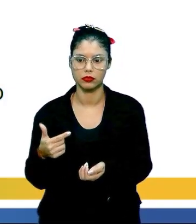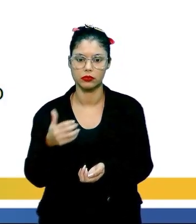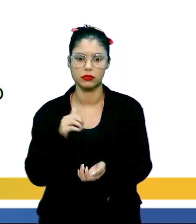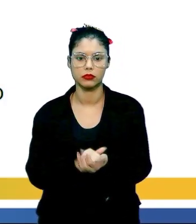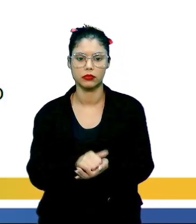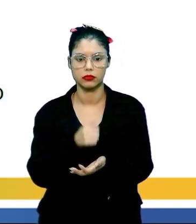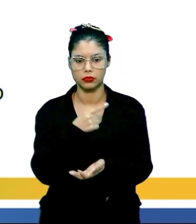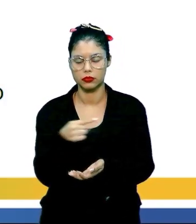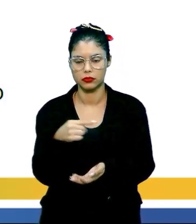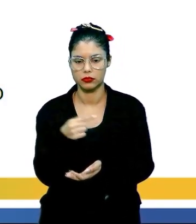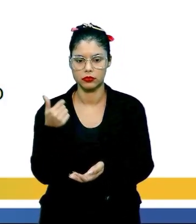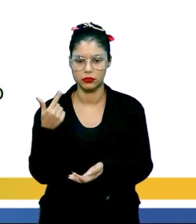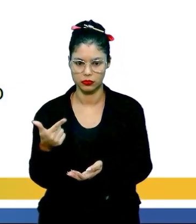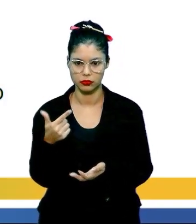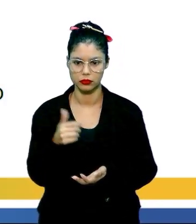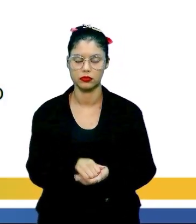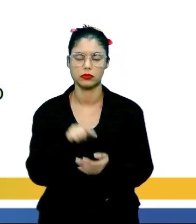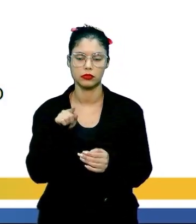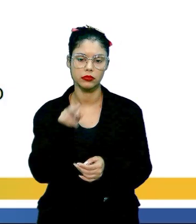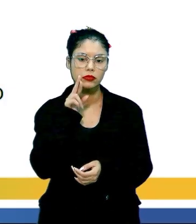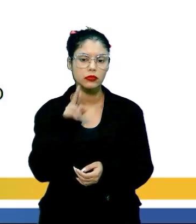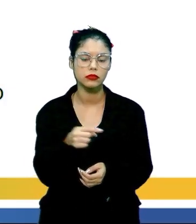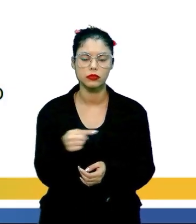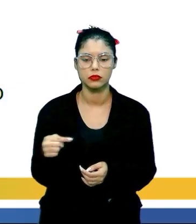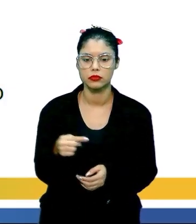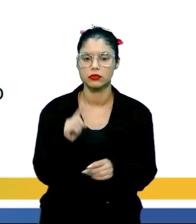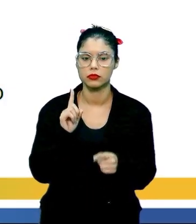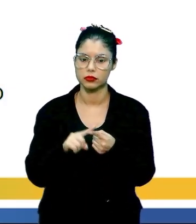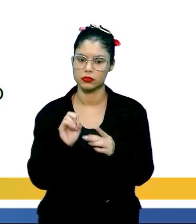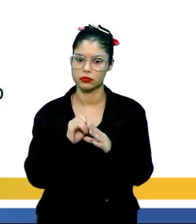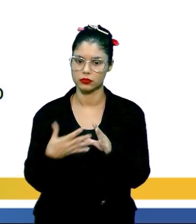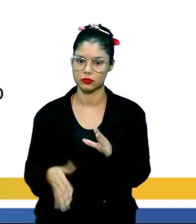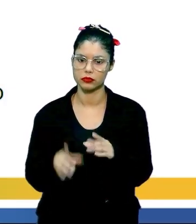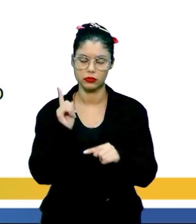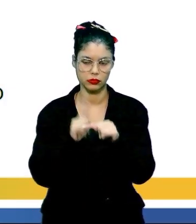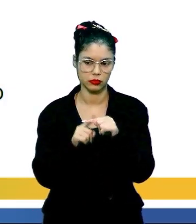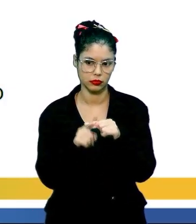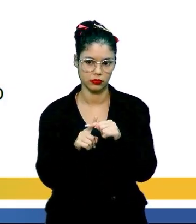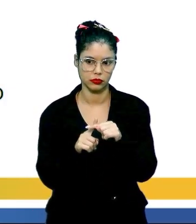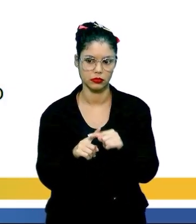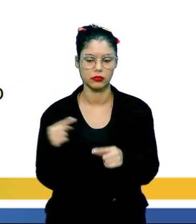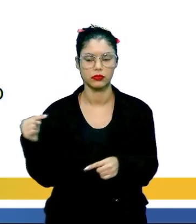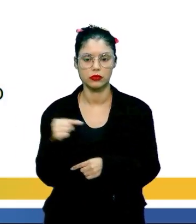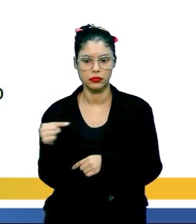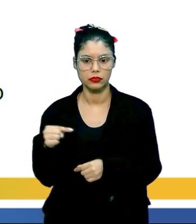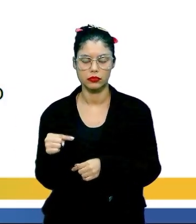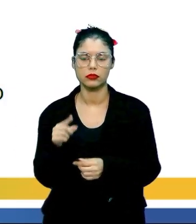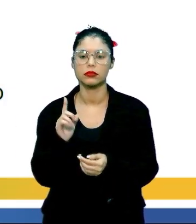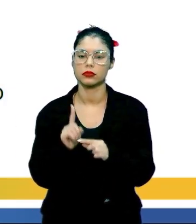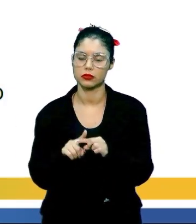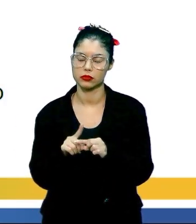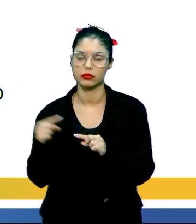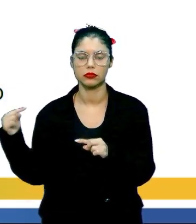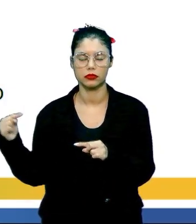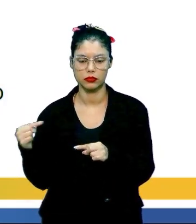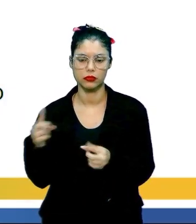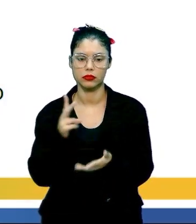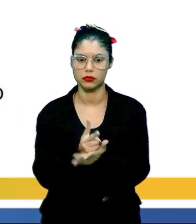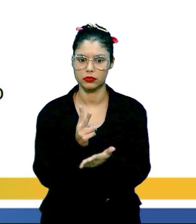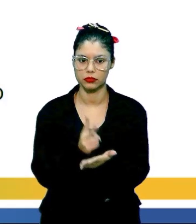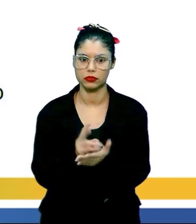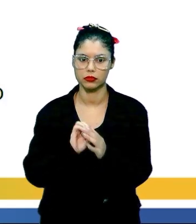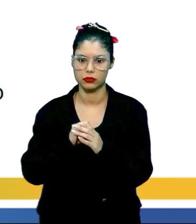é -2. Então, a razão negativa caracteriza que ela vai ser positiva, negativa, positiva, negativa. Ela